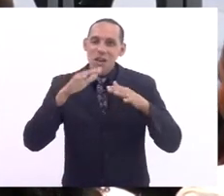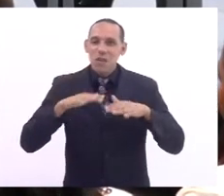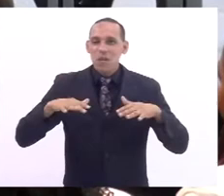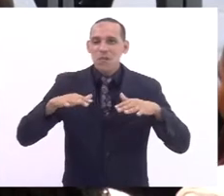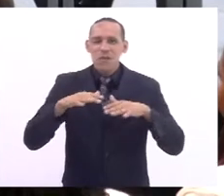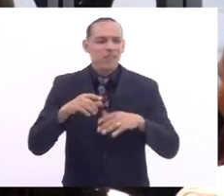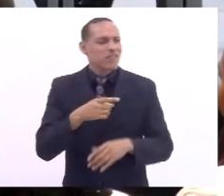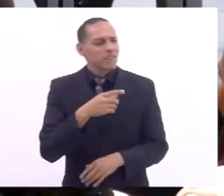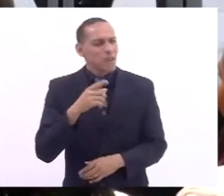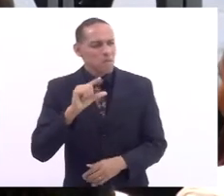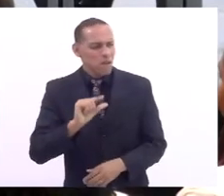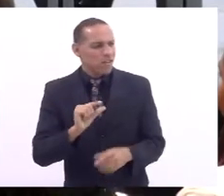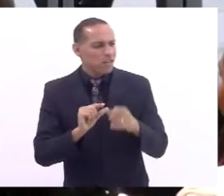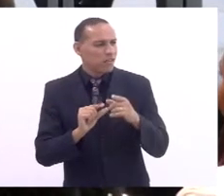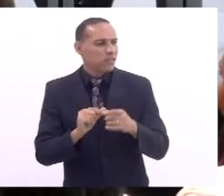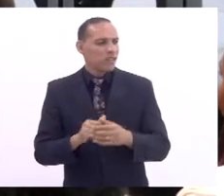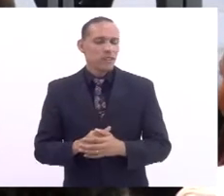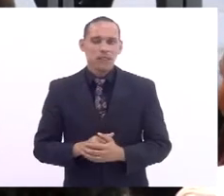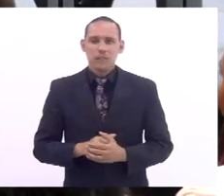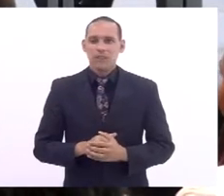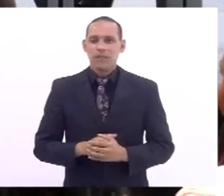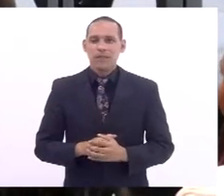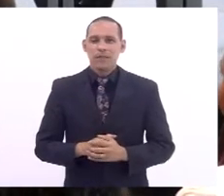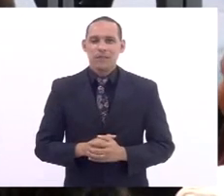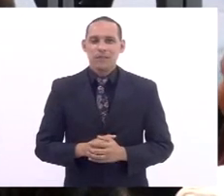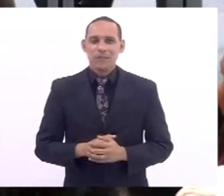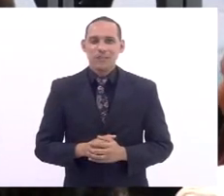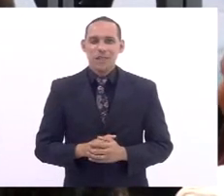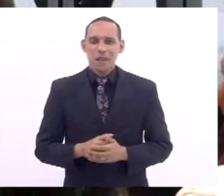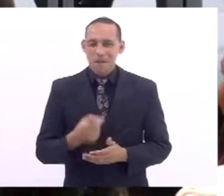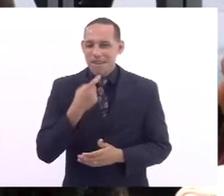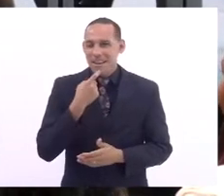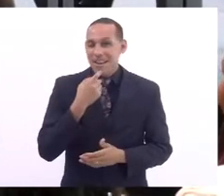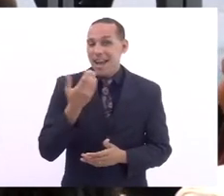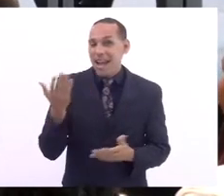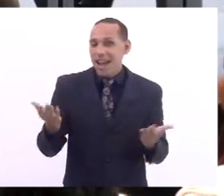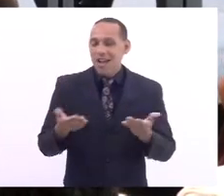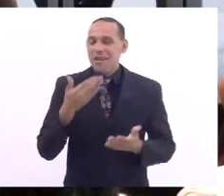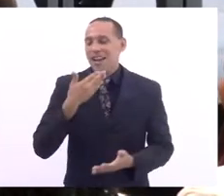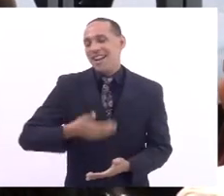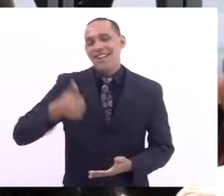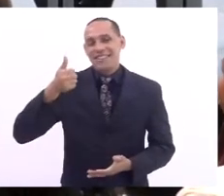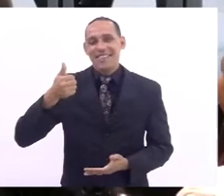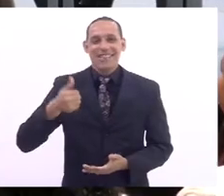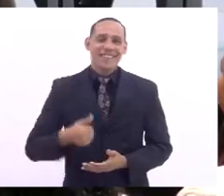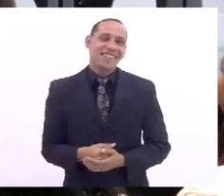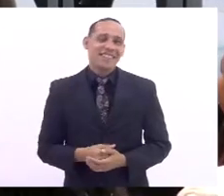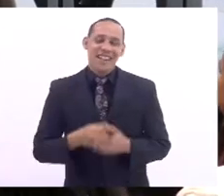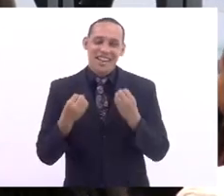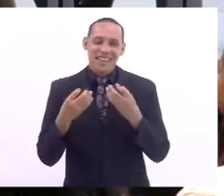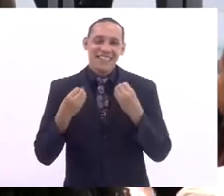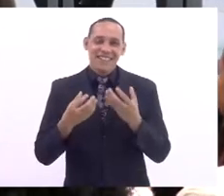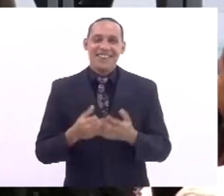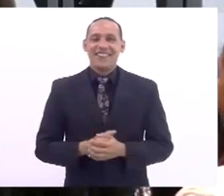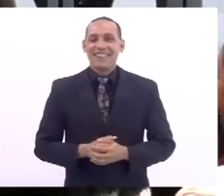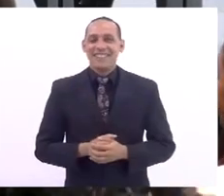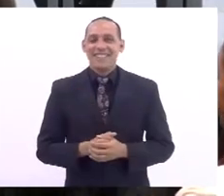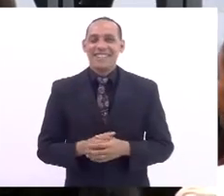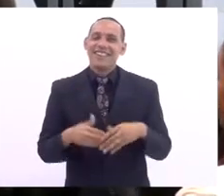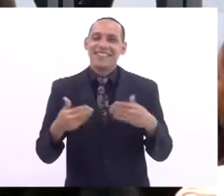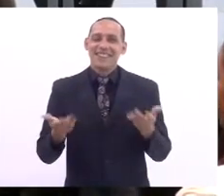Cláudio da Maria não tá muito bom e agora melhorou muito agora tá bom tá bom